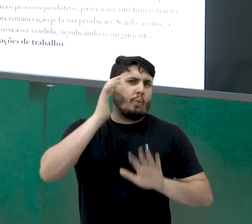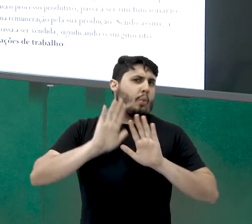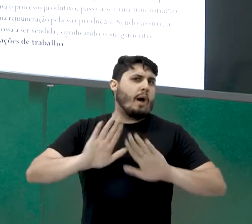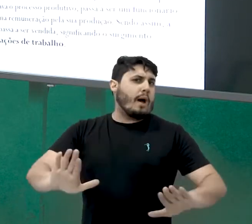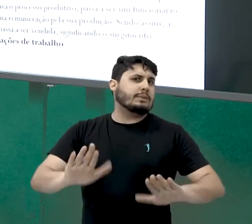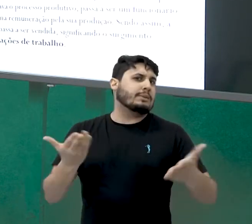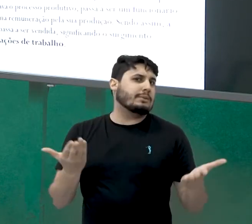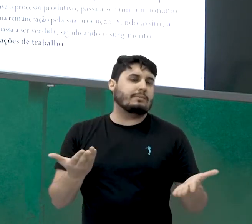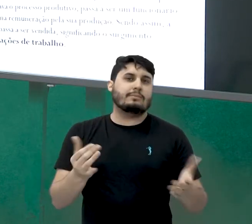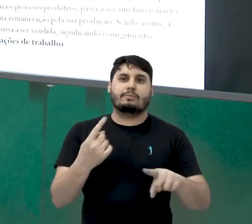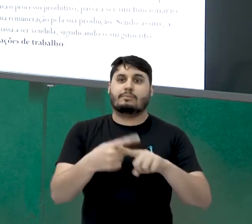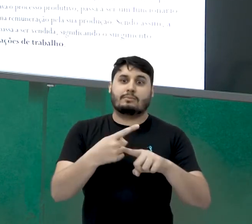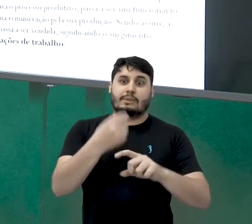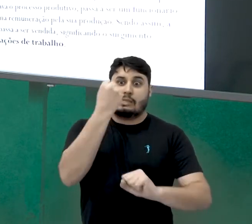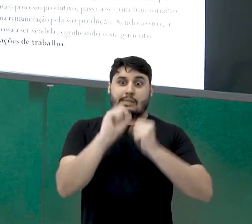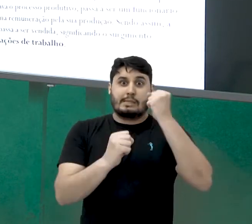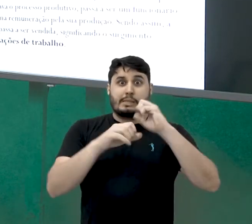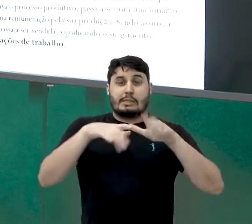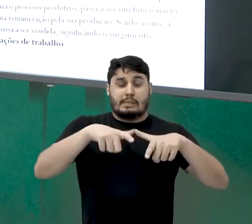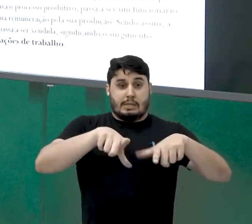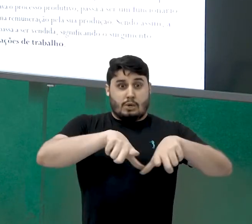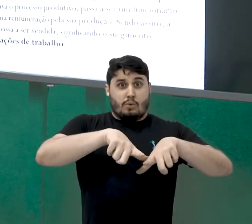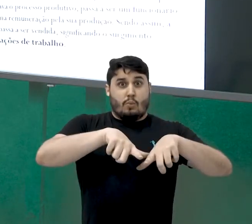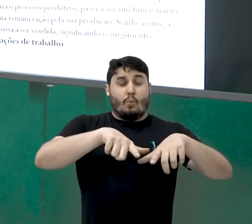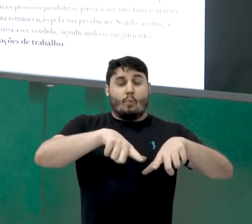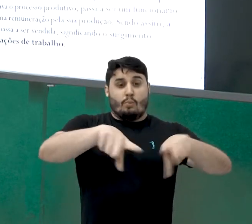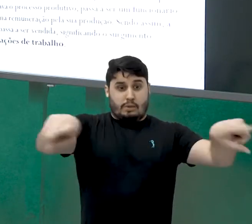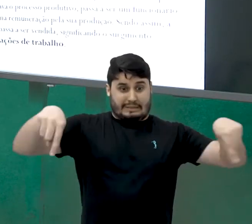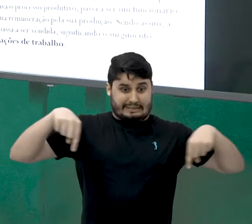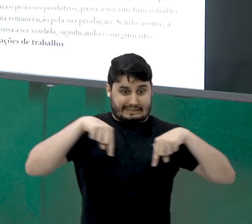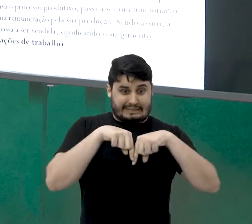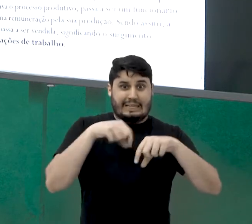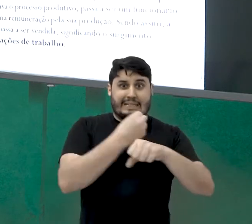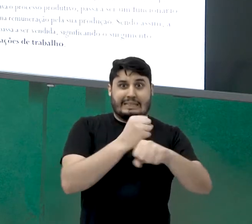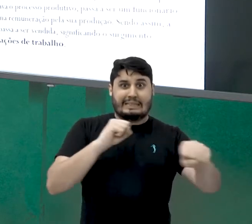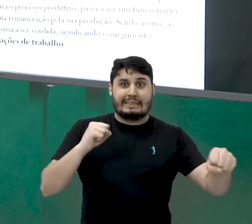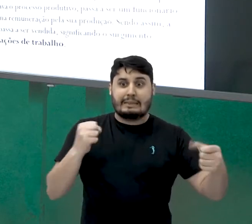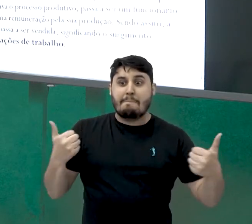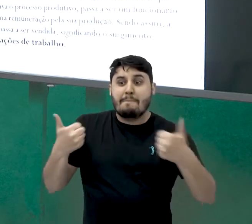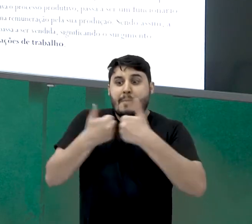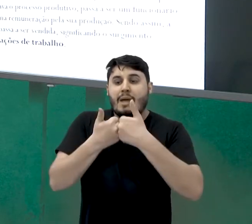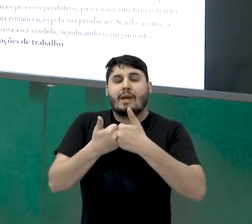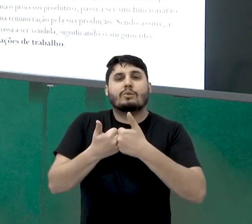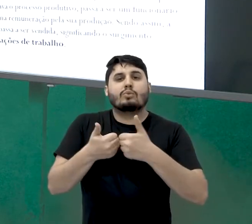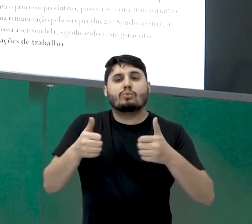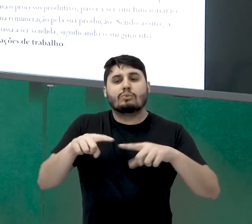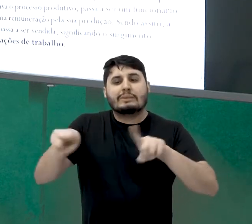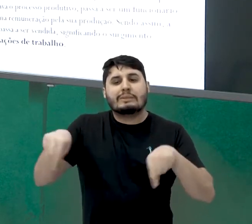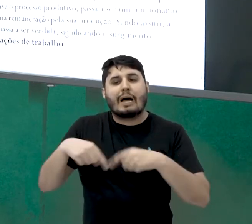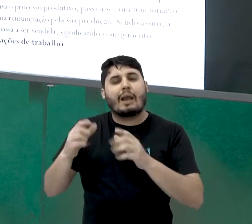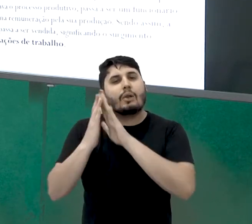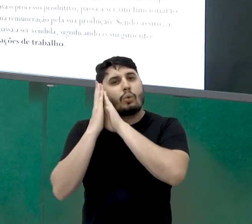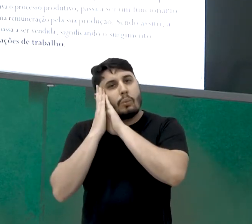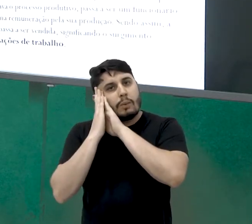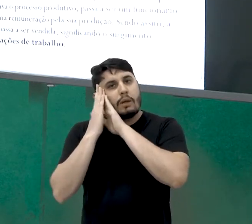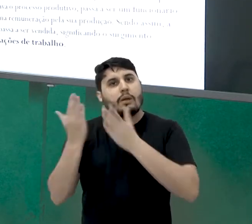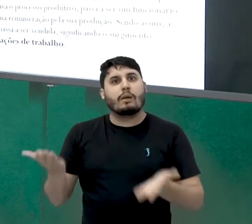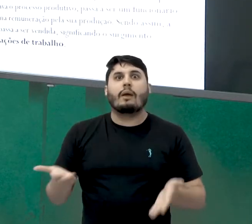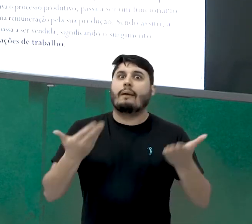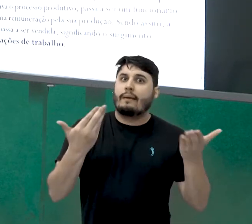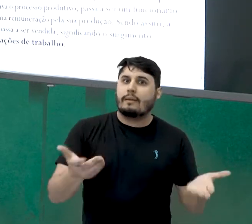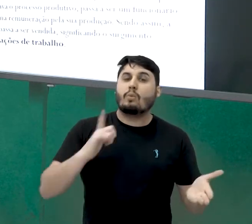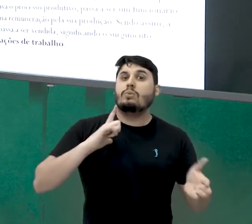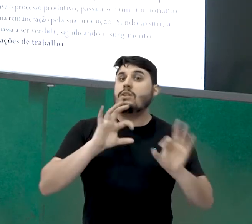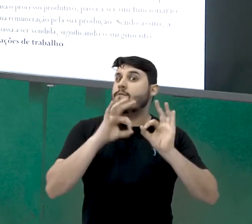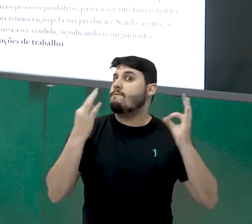Os galpões das fábricas ficavam colados aos dormitórios. Então, você tinha toda a família